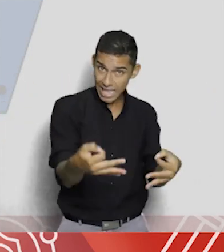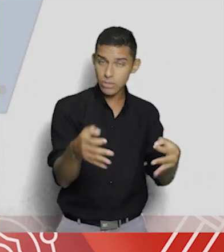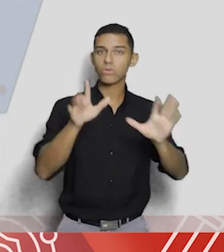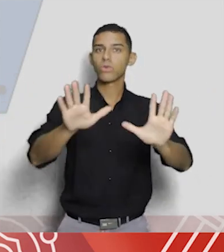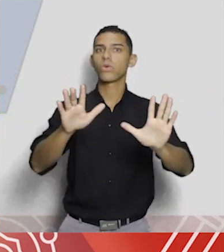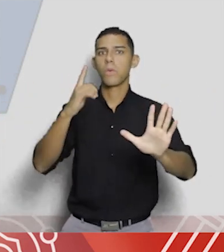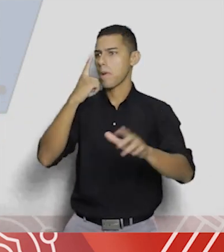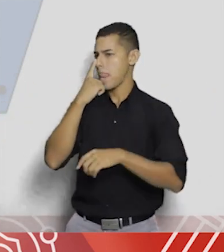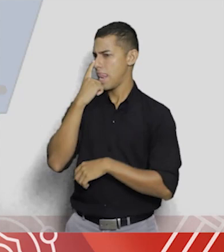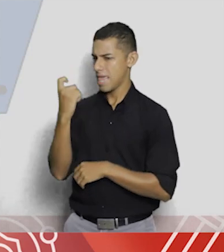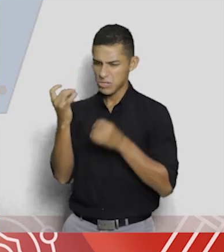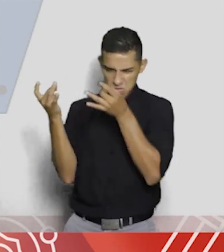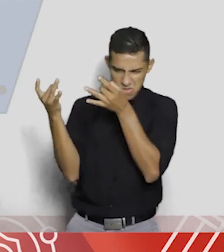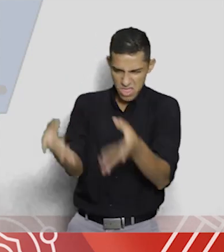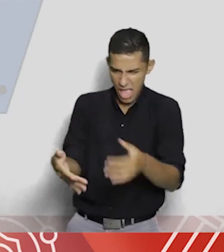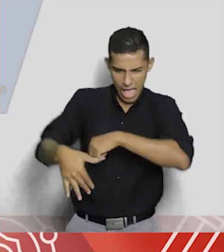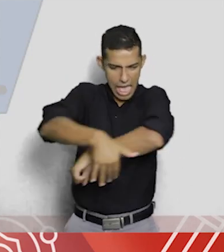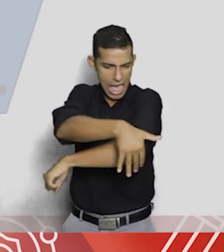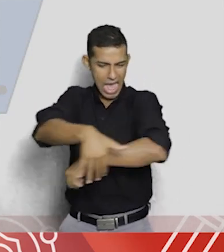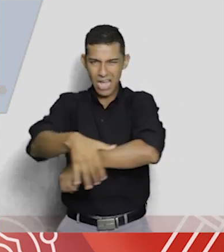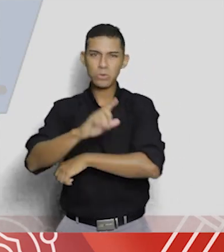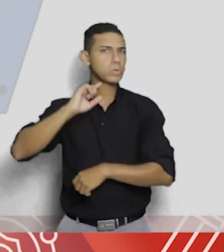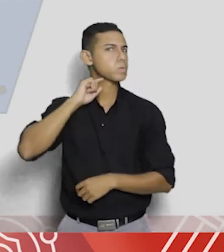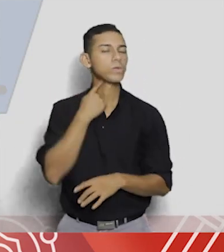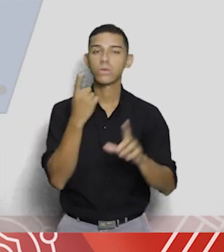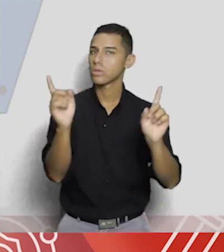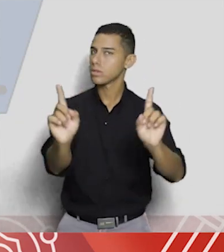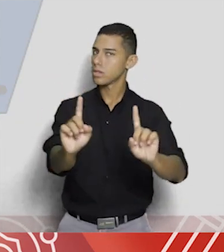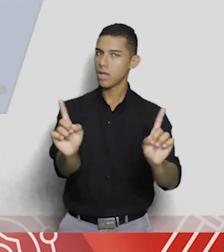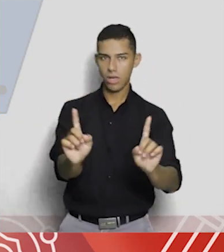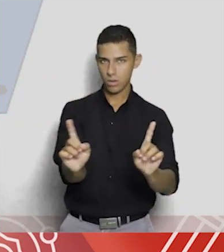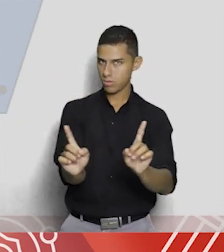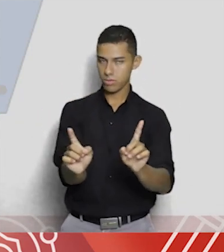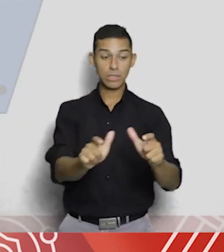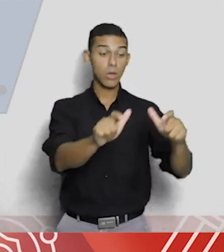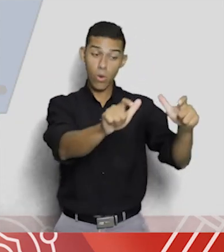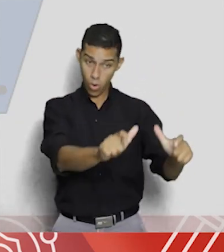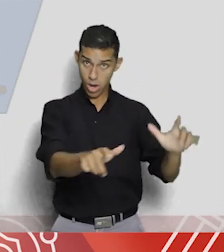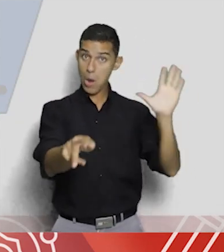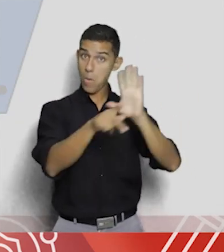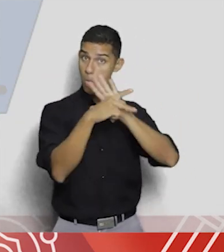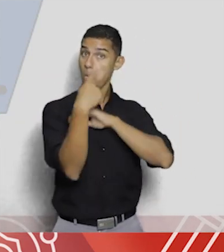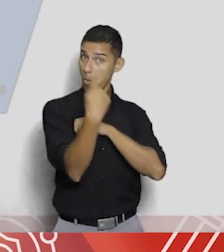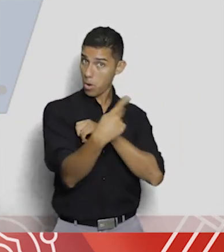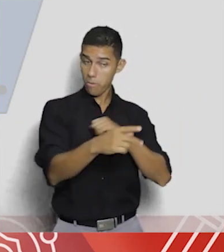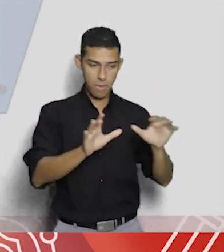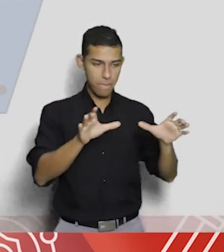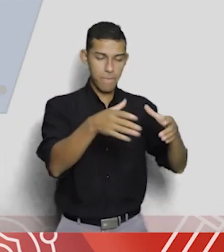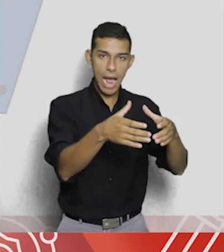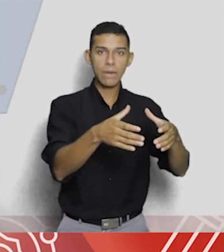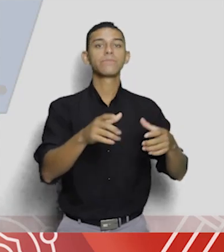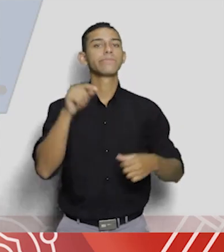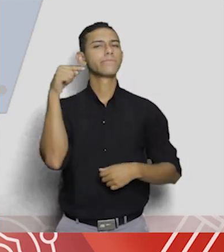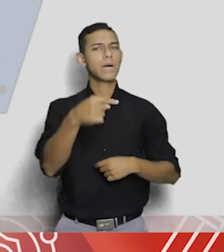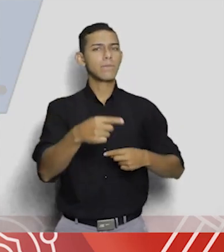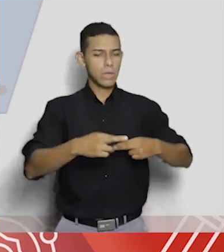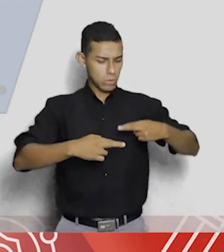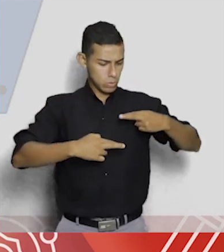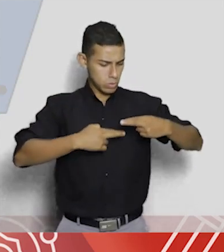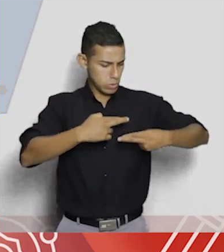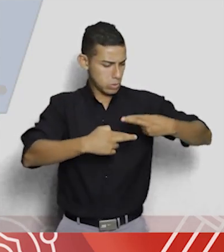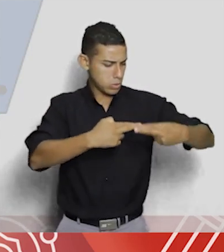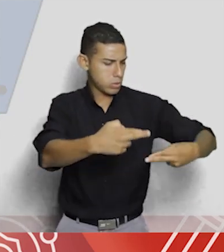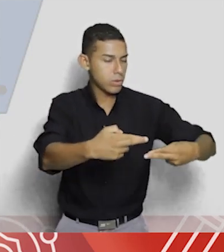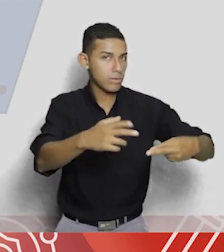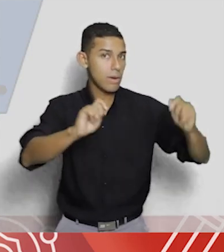Não pode ser descartado de qualquer forma. Uma das alternativas tem sido a reciclagem, que deve